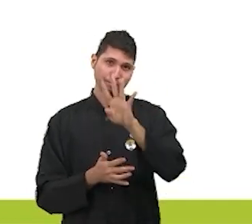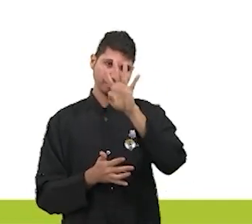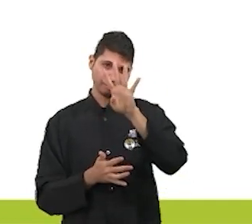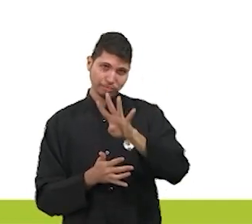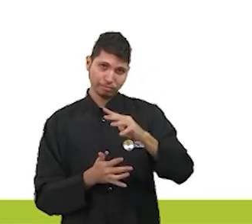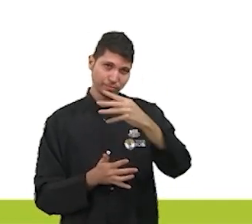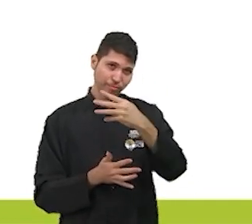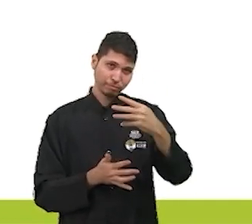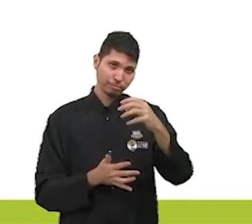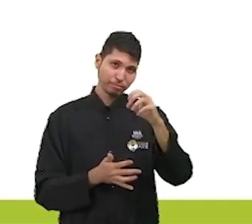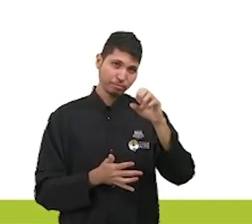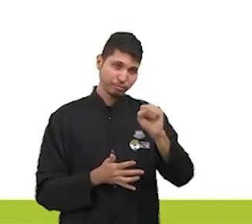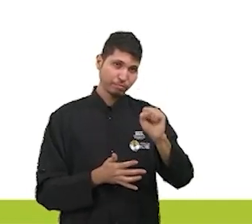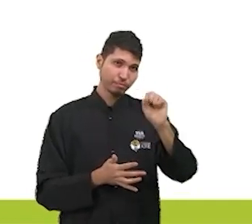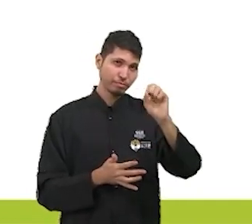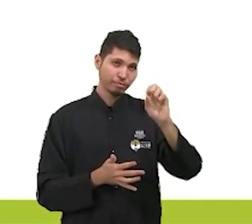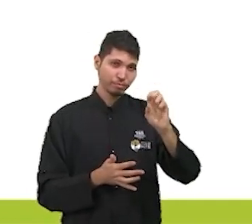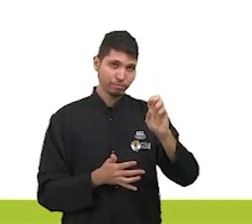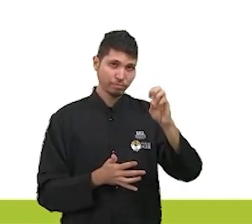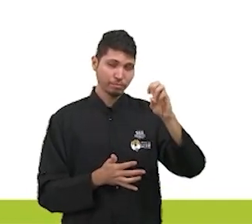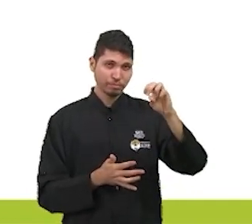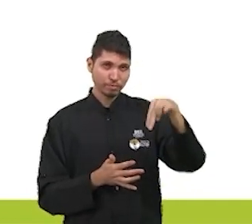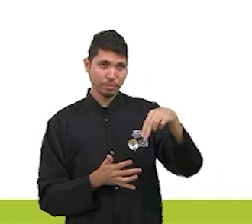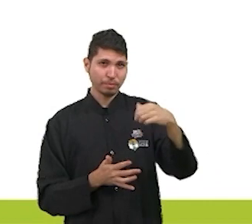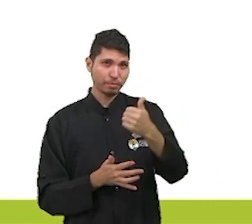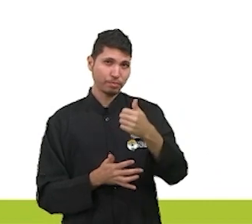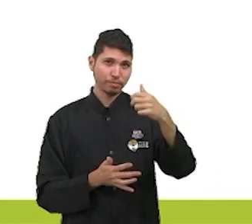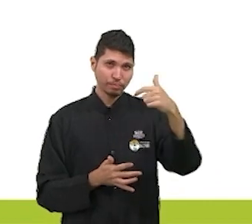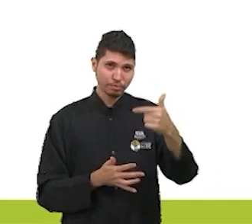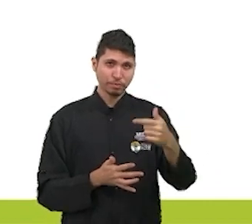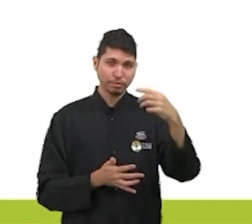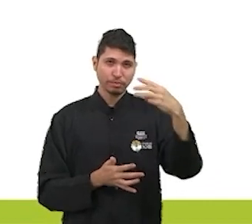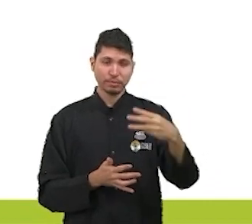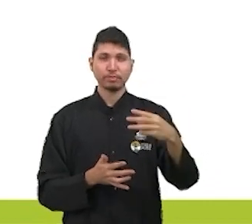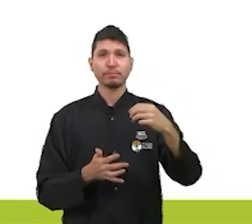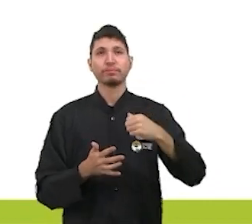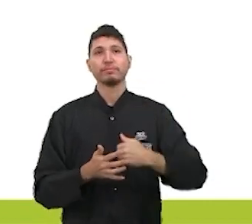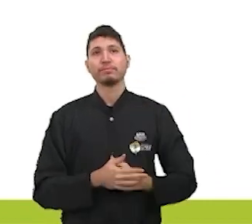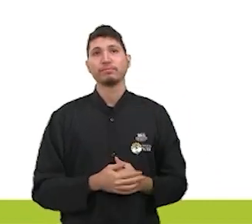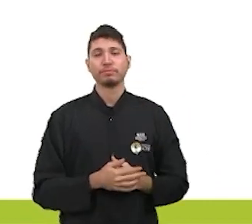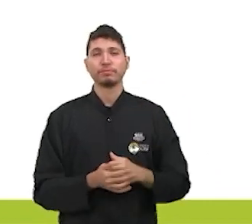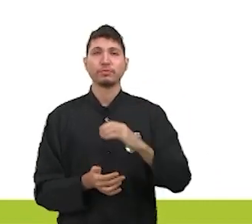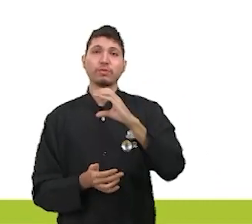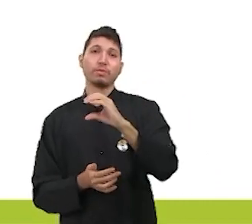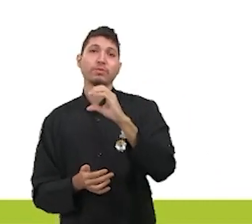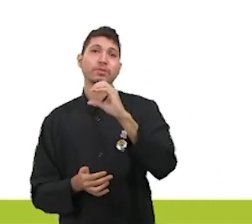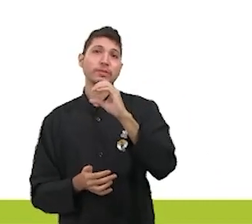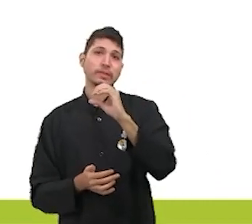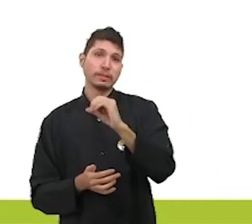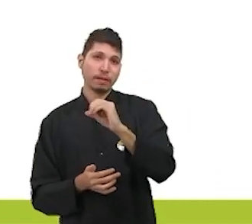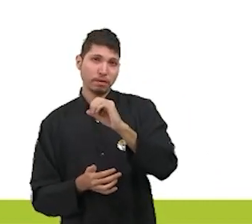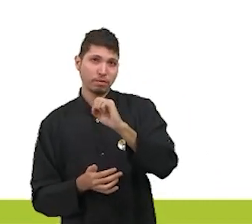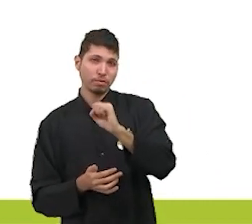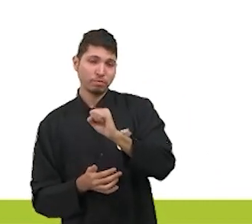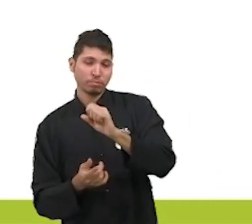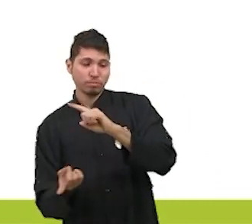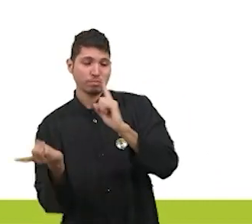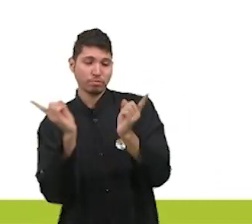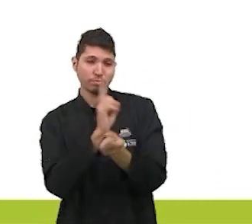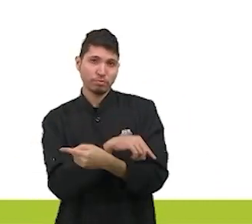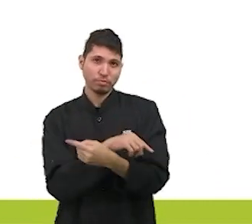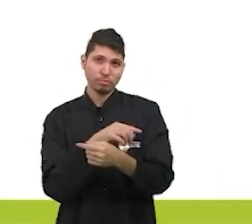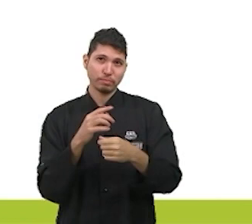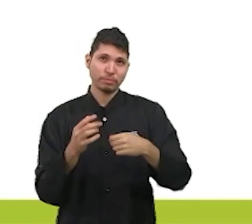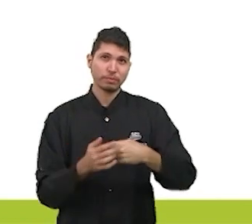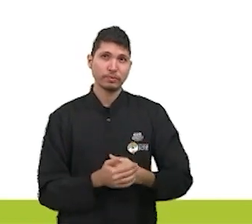2, 3, 3, 2, 1 para cosseno. Ou seja, seno cresce, cosseno decresce, e a gente divide todo mundo sobre